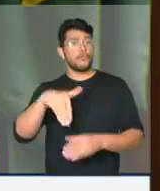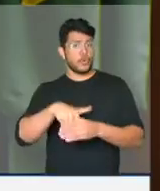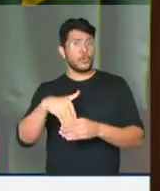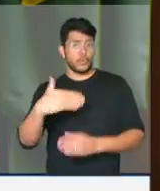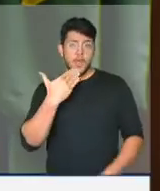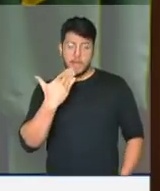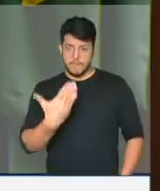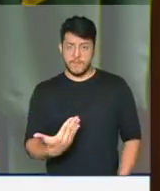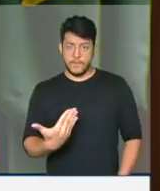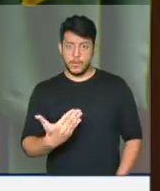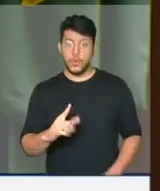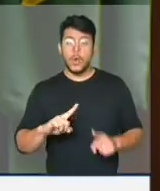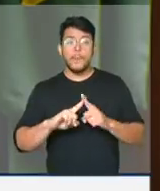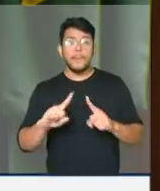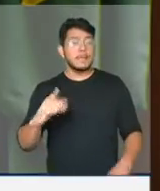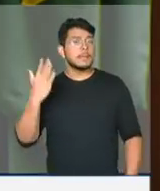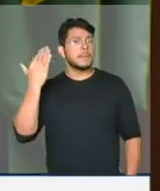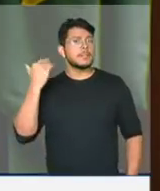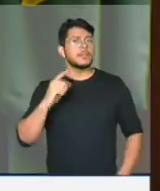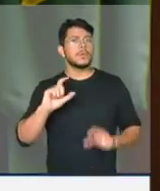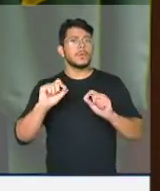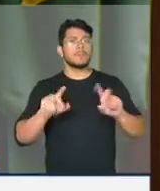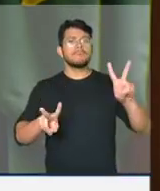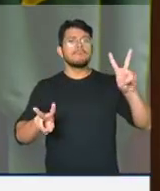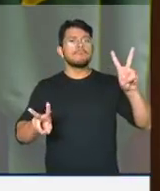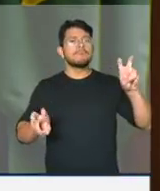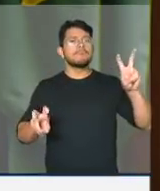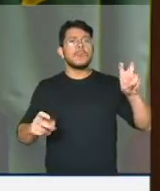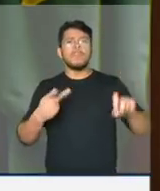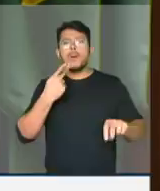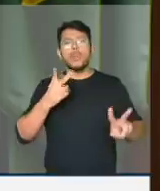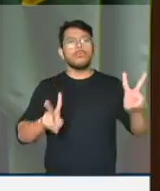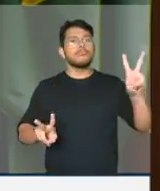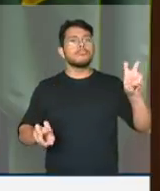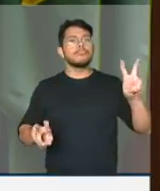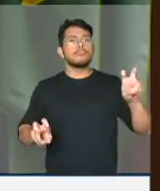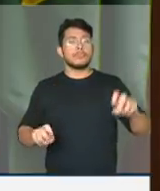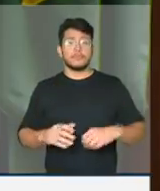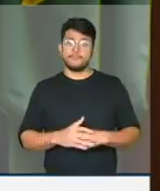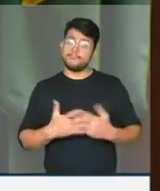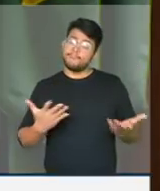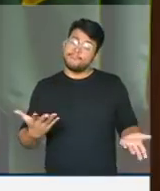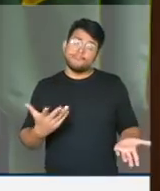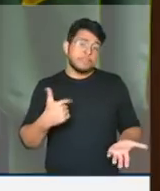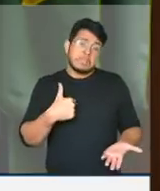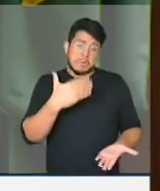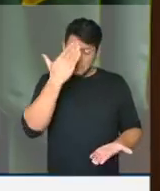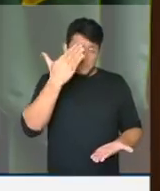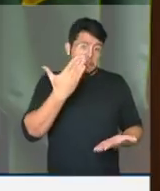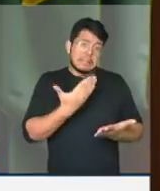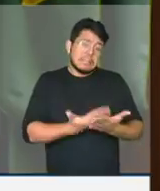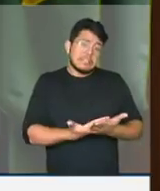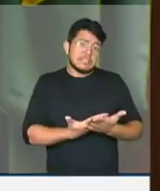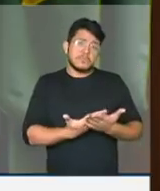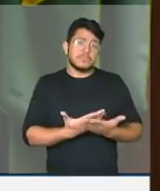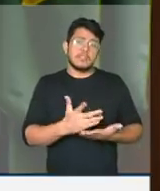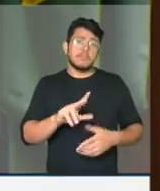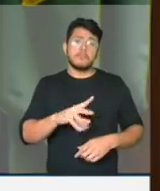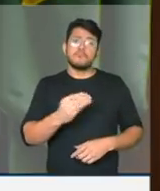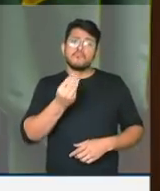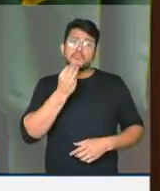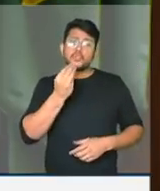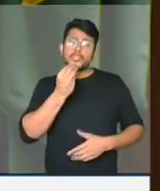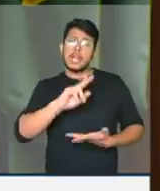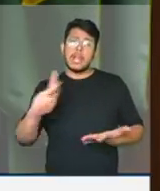na época, abre aspas, frase do então deputado Flávio Bolsonaro: sinceramente não acredito que essa situação aconteceria